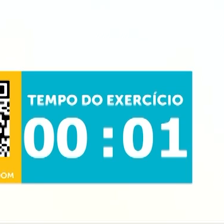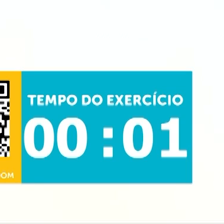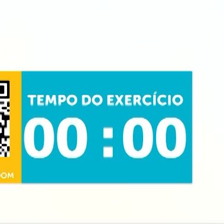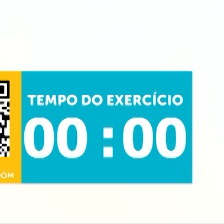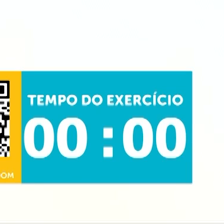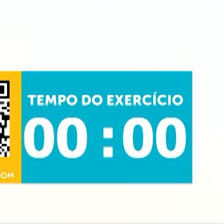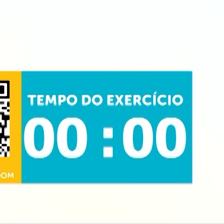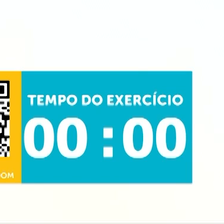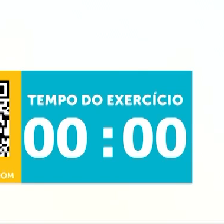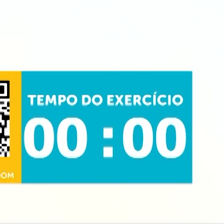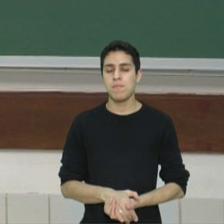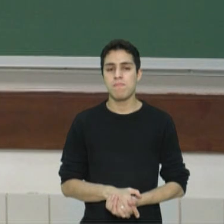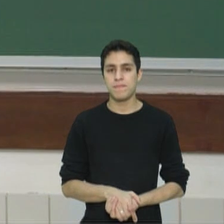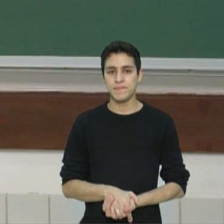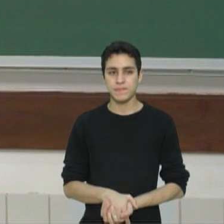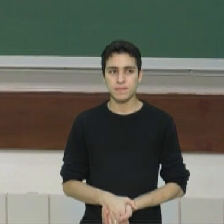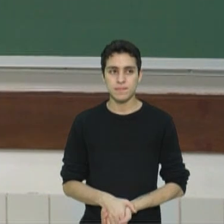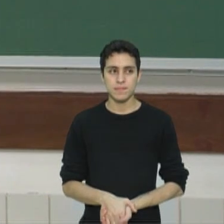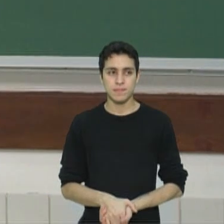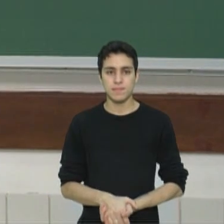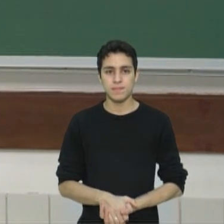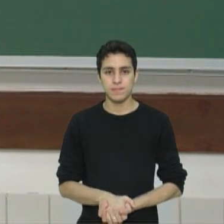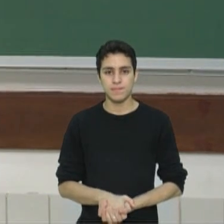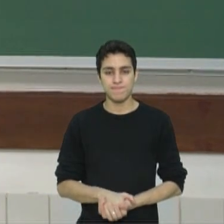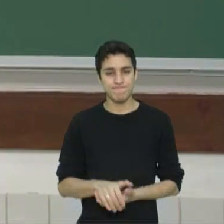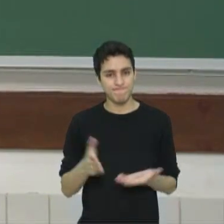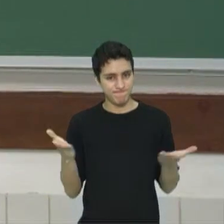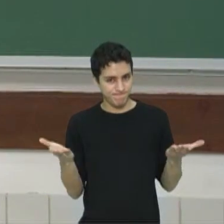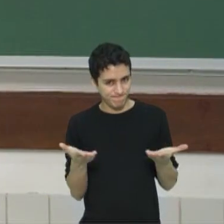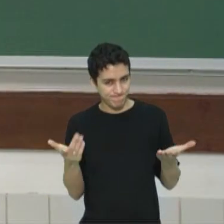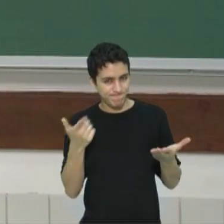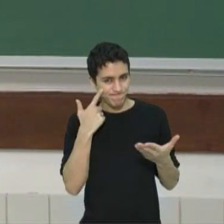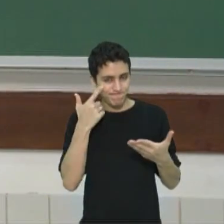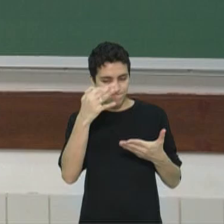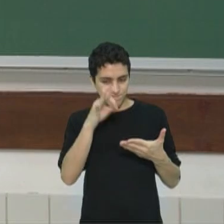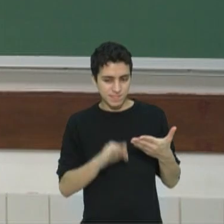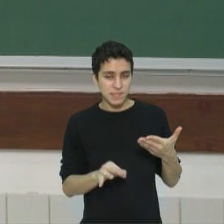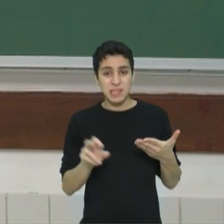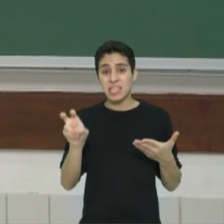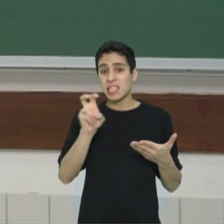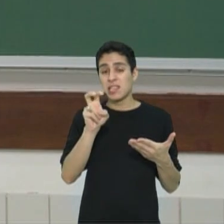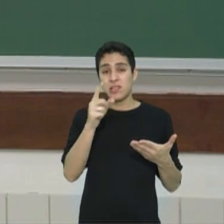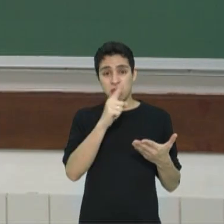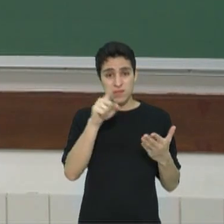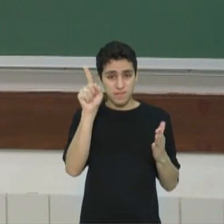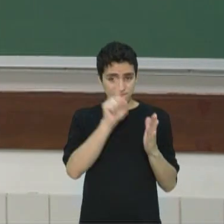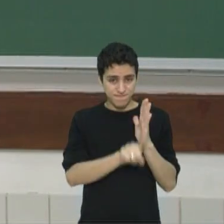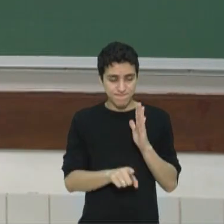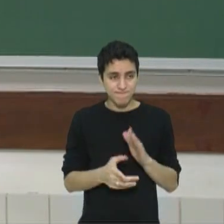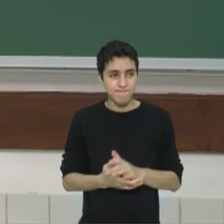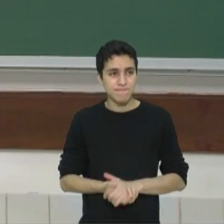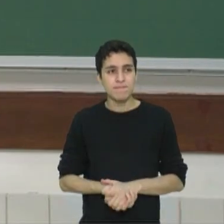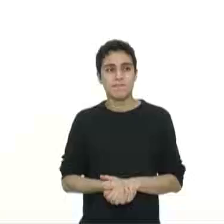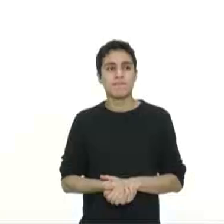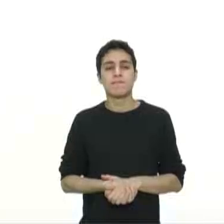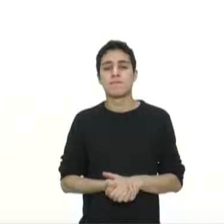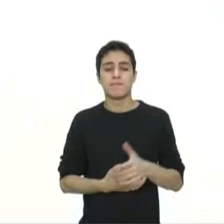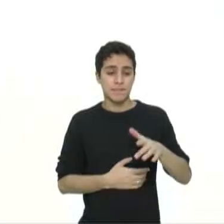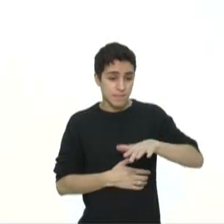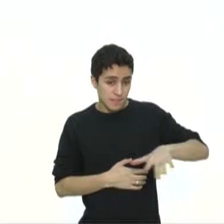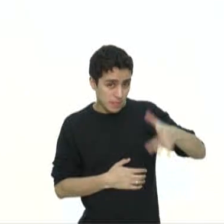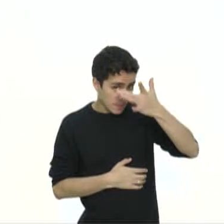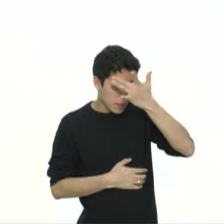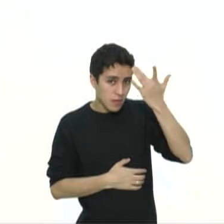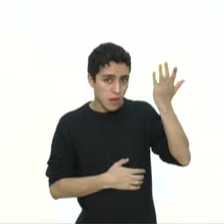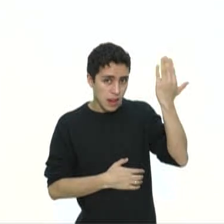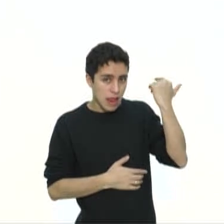aí e lá na hora vamos corrigir o nosso quinto e último questionário os operários